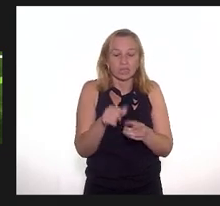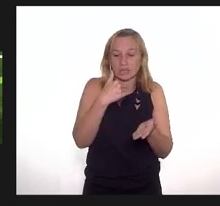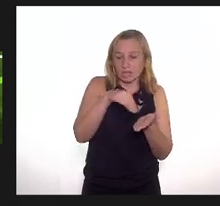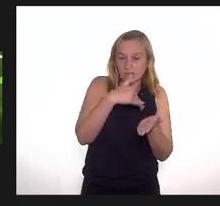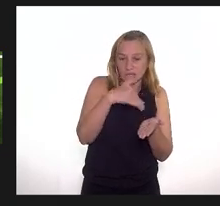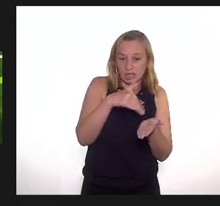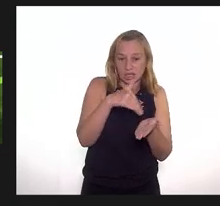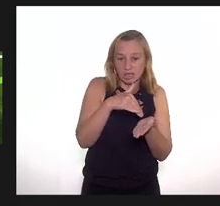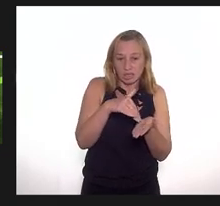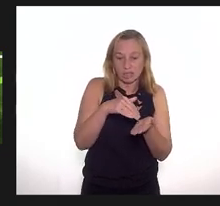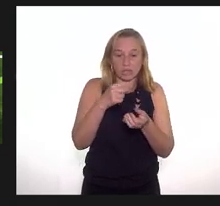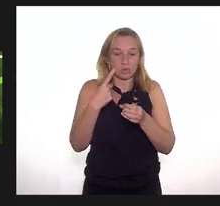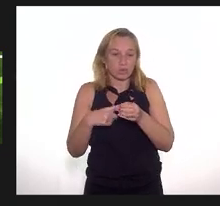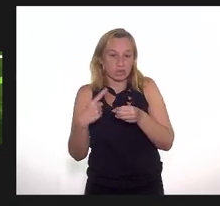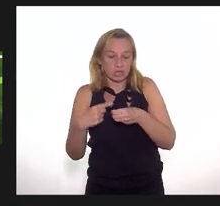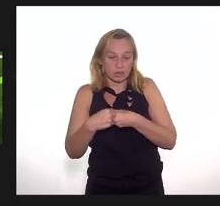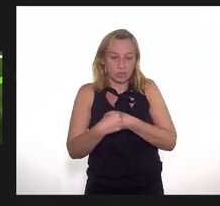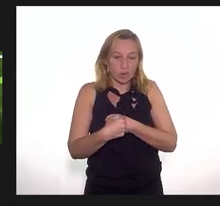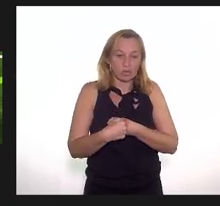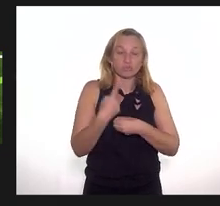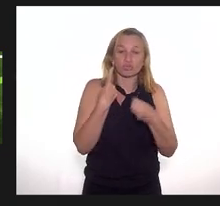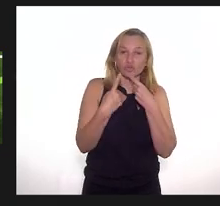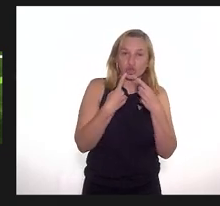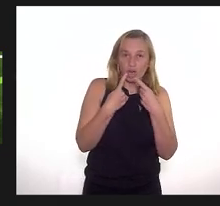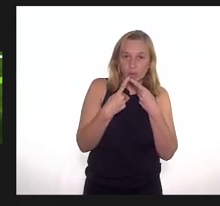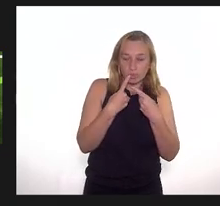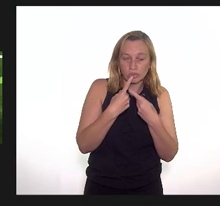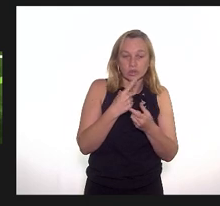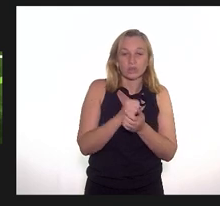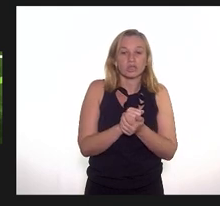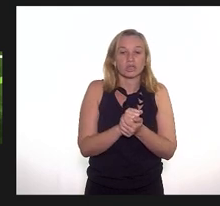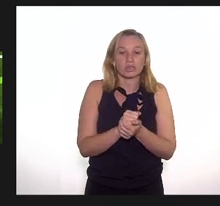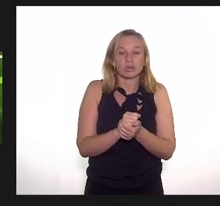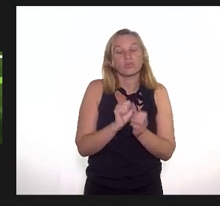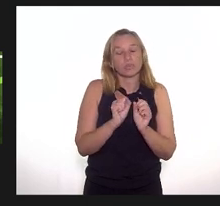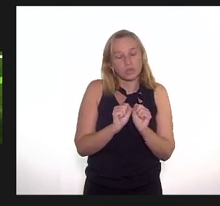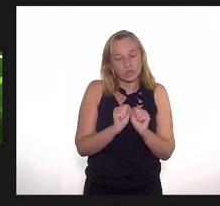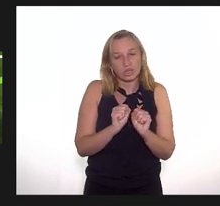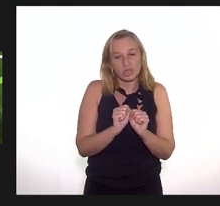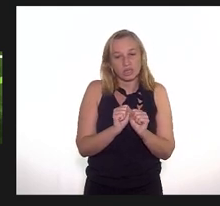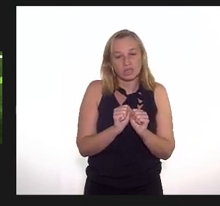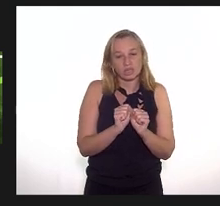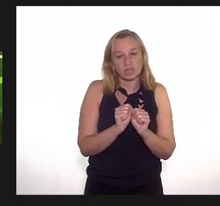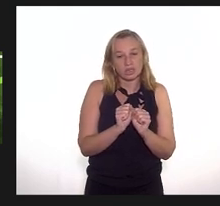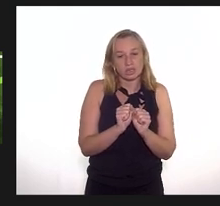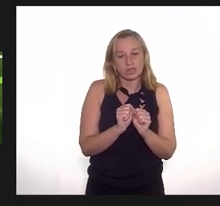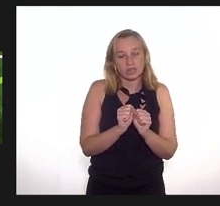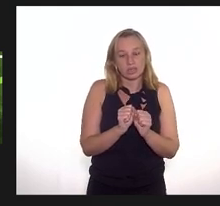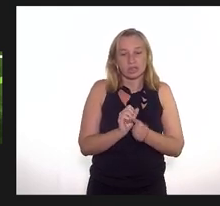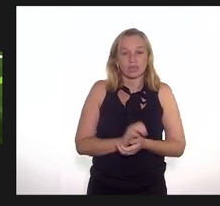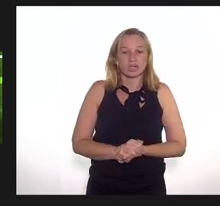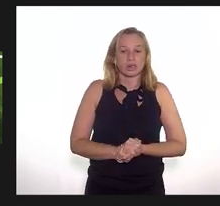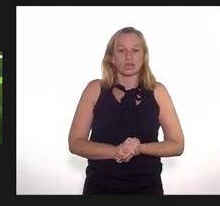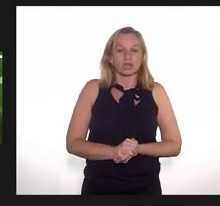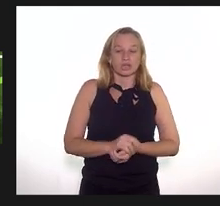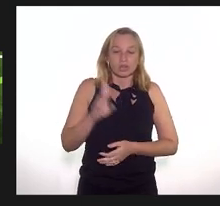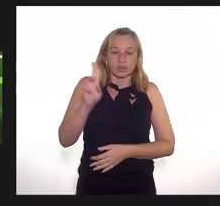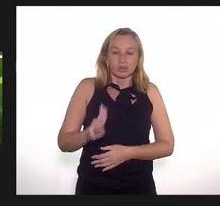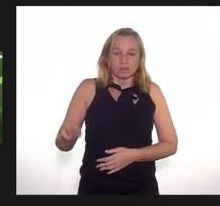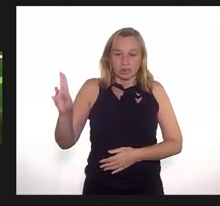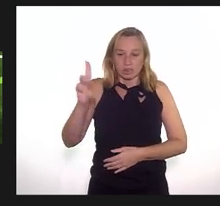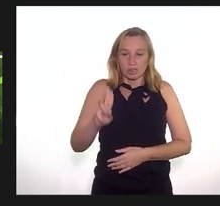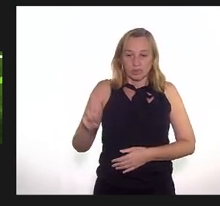secretários municipais, inclusive um diálogo, para que a gente pudesse estabelecer um matriciamento das